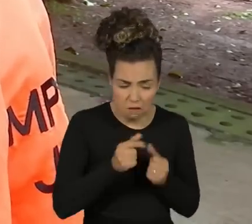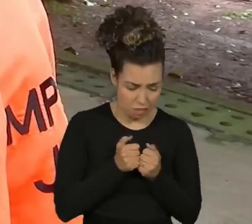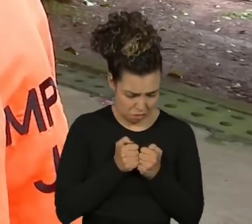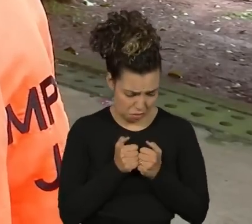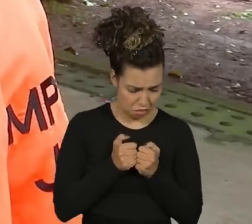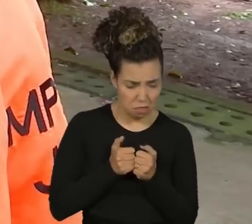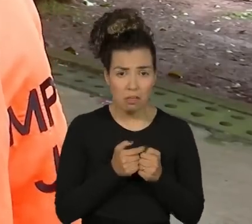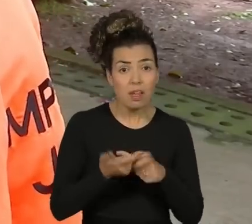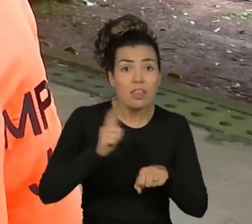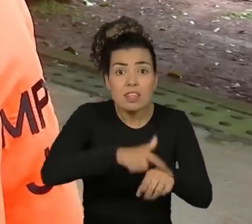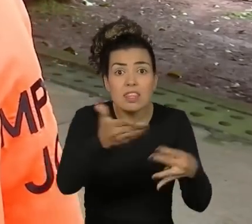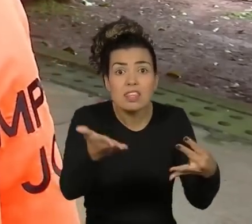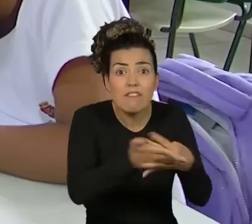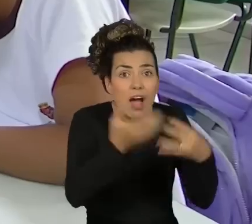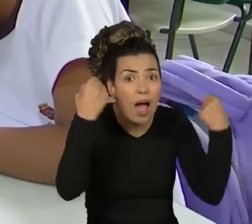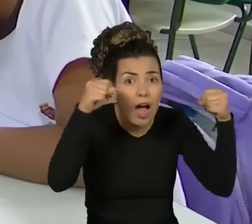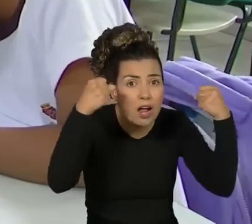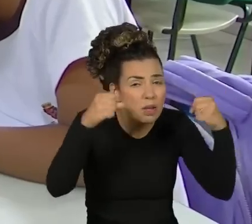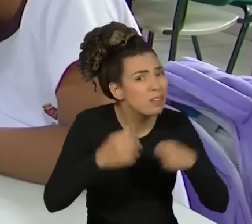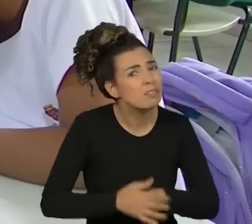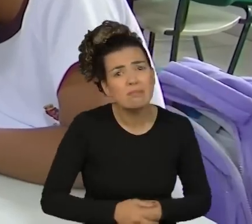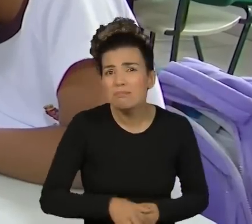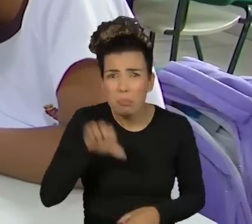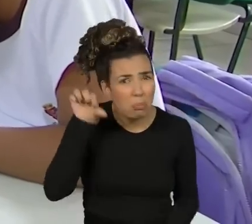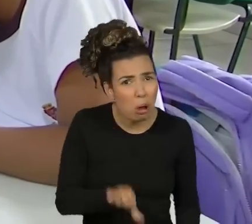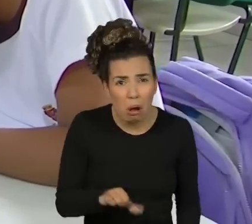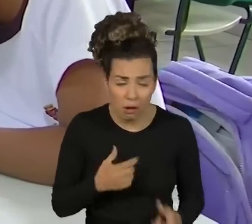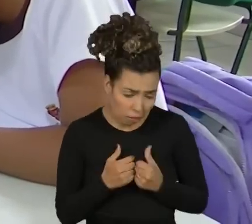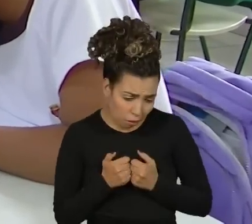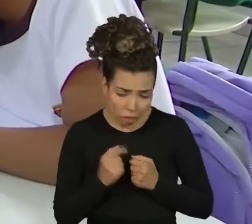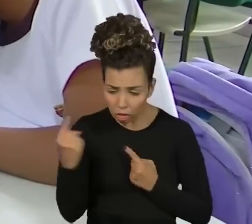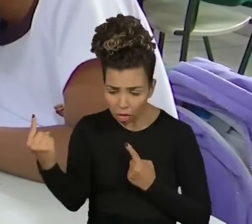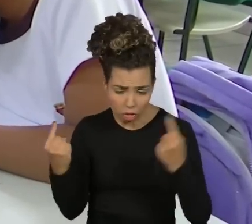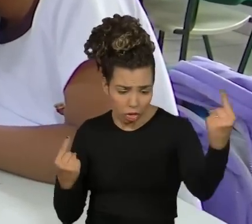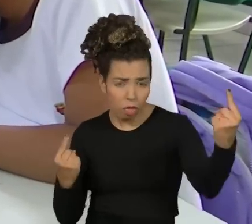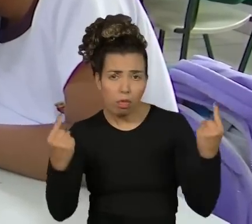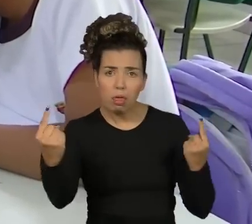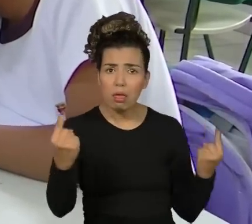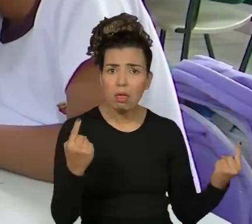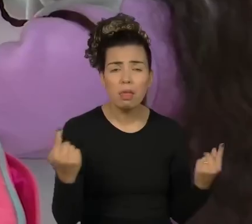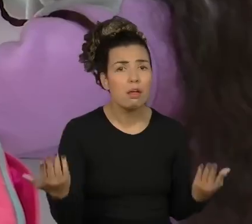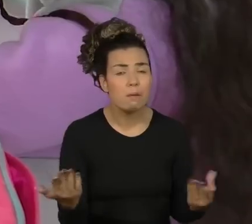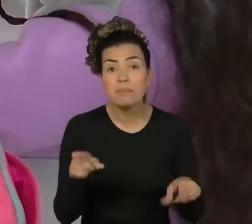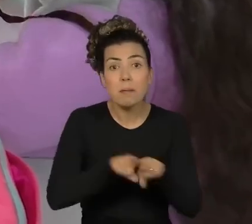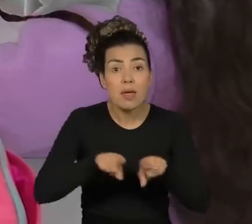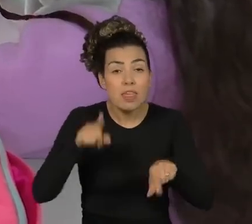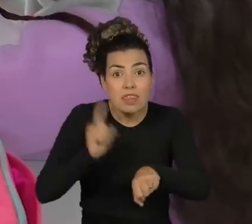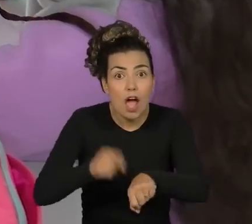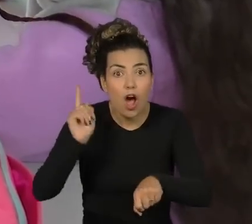no recreio. Pior ainda, eles ficavam. E na hora do salão,